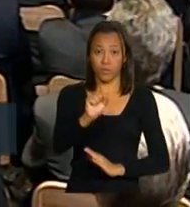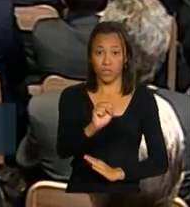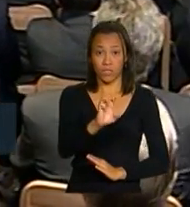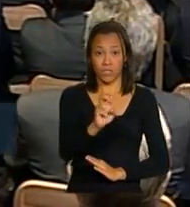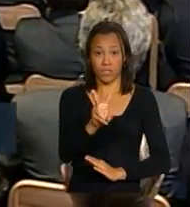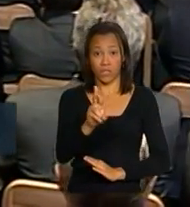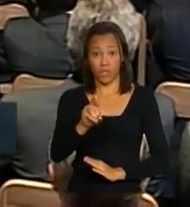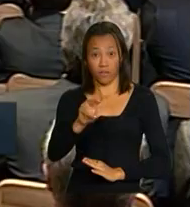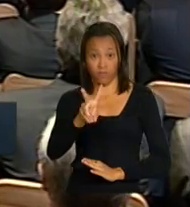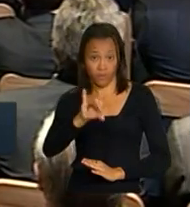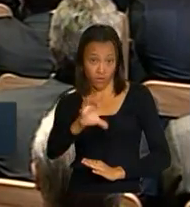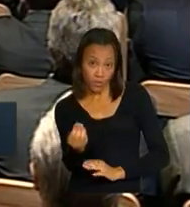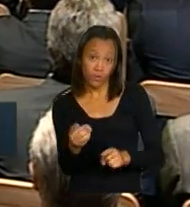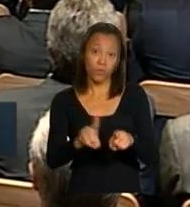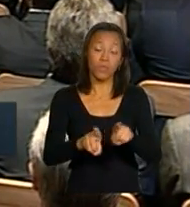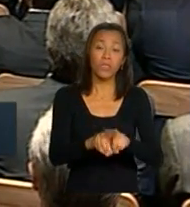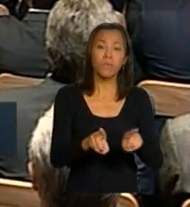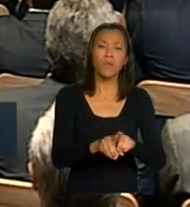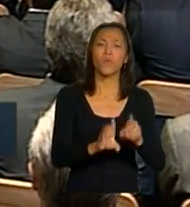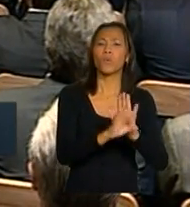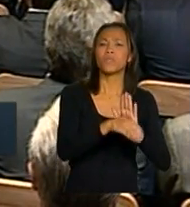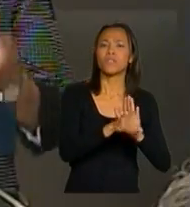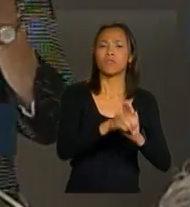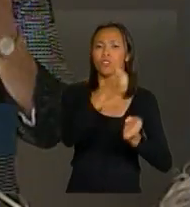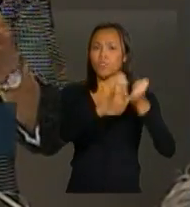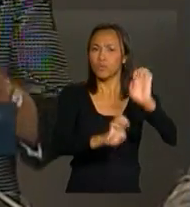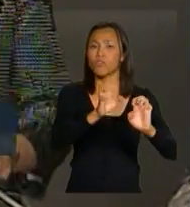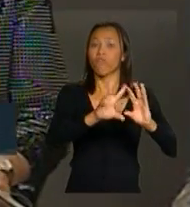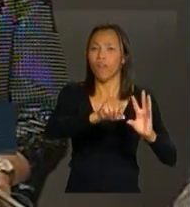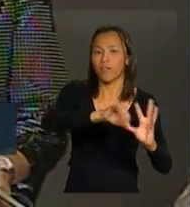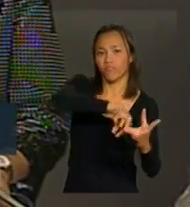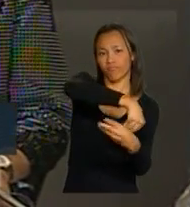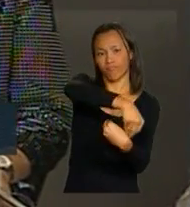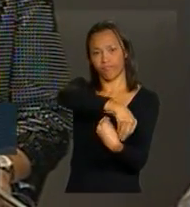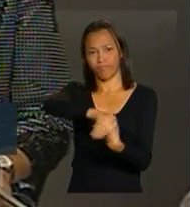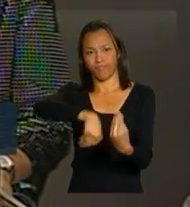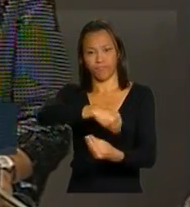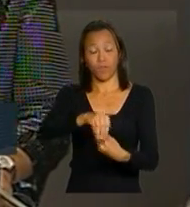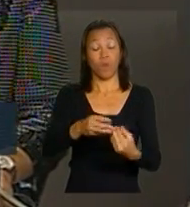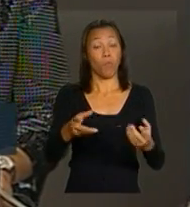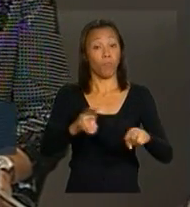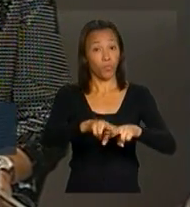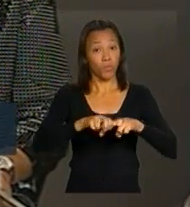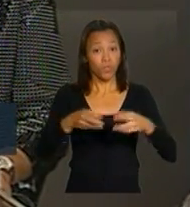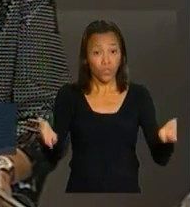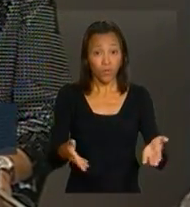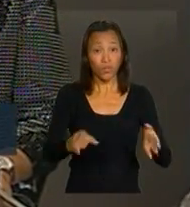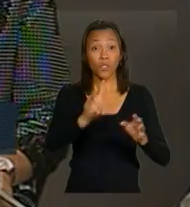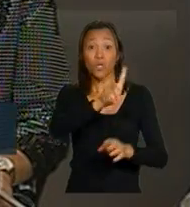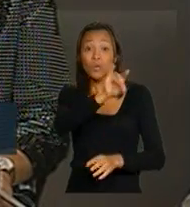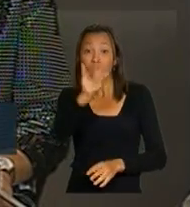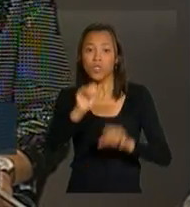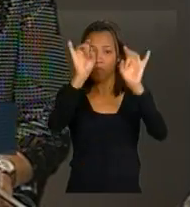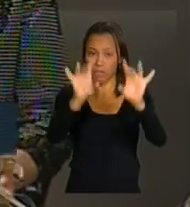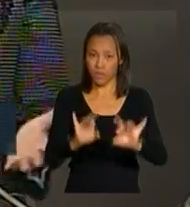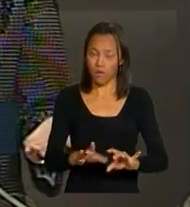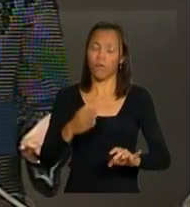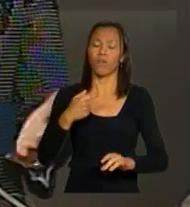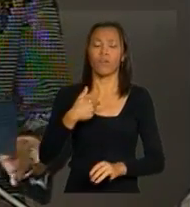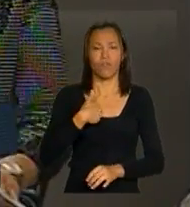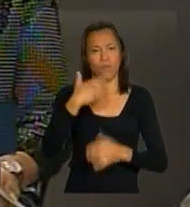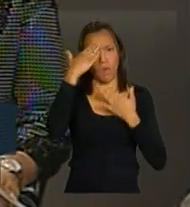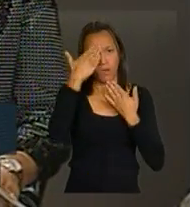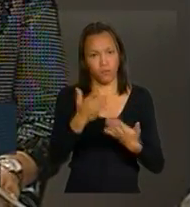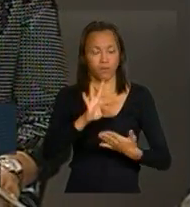conceito de indústria vai se mesclar. Por isso, esse é um momento muito especial e eu agradeço a todos